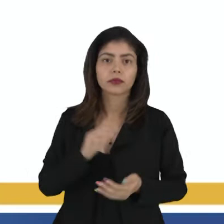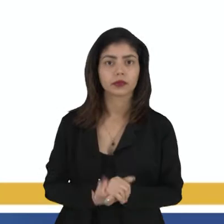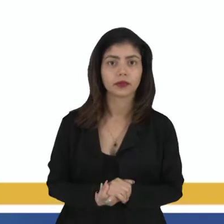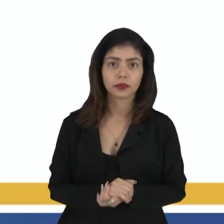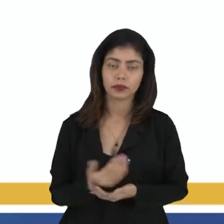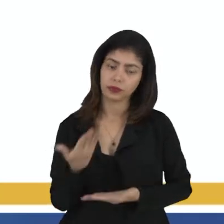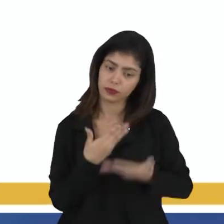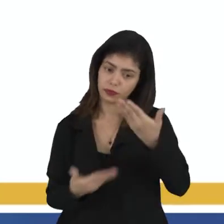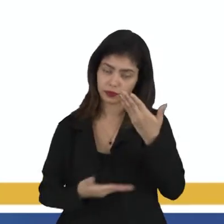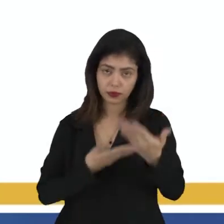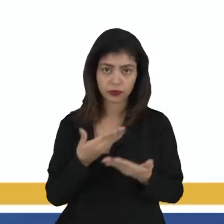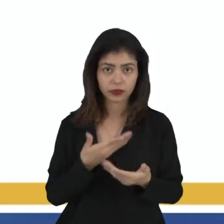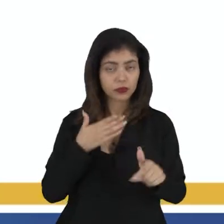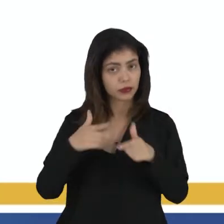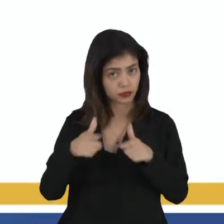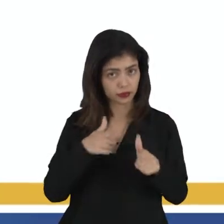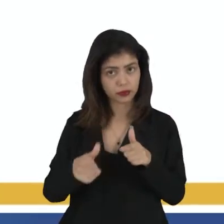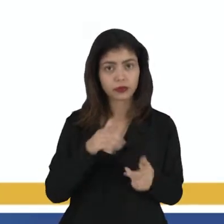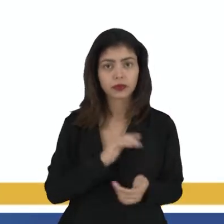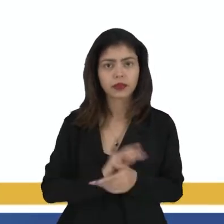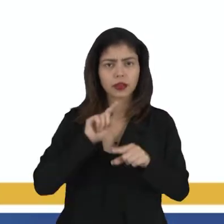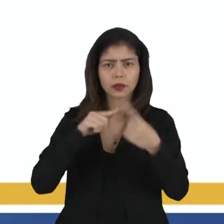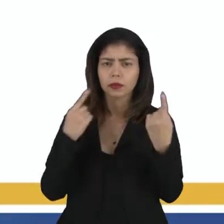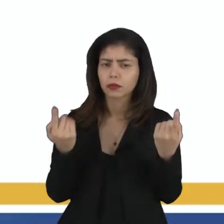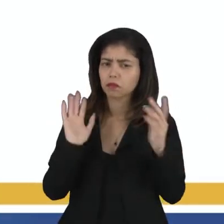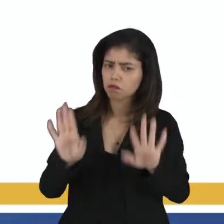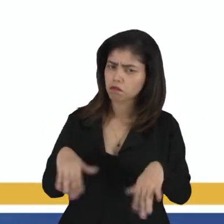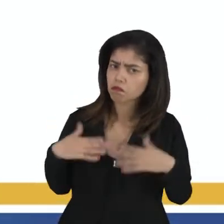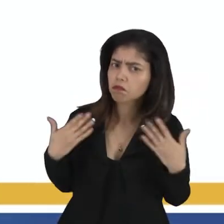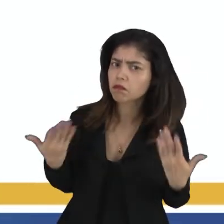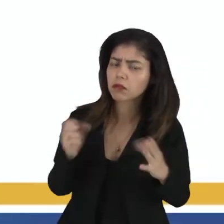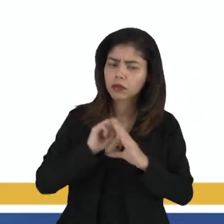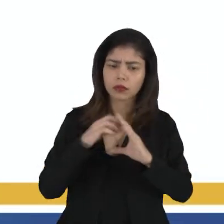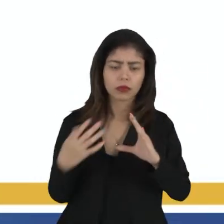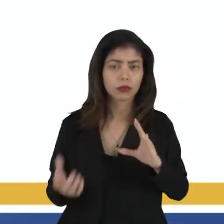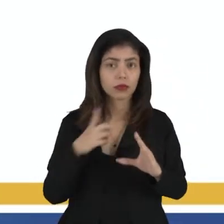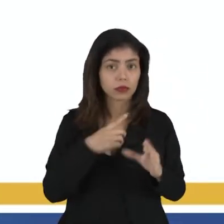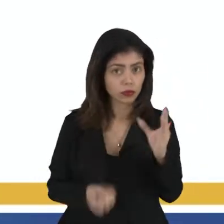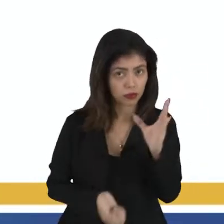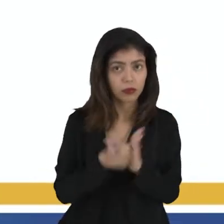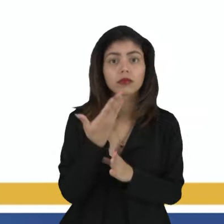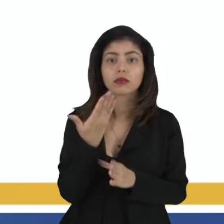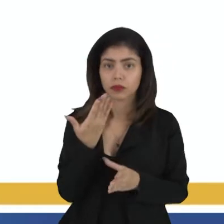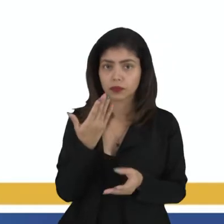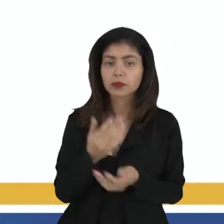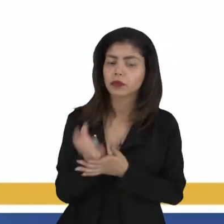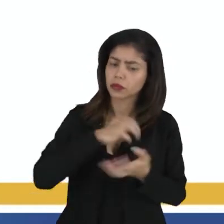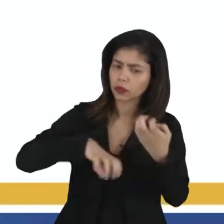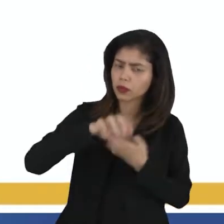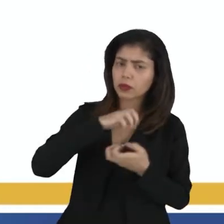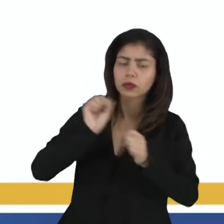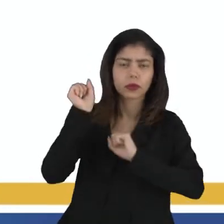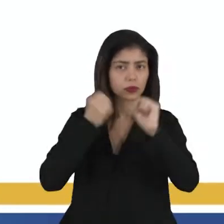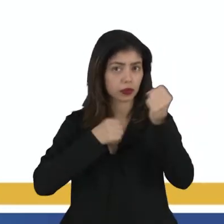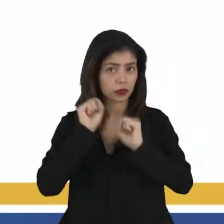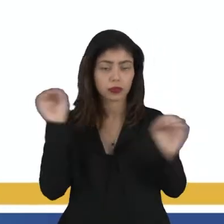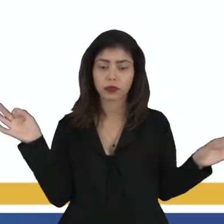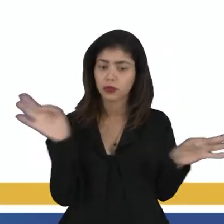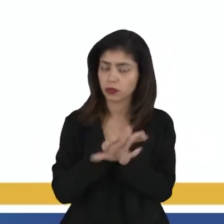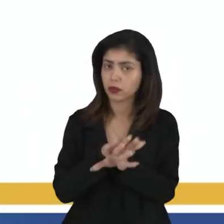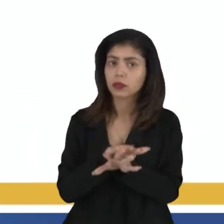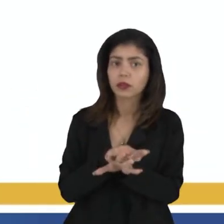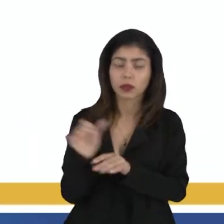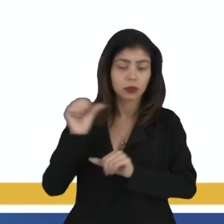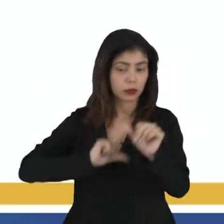nas relações de trabalho. Mas quais as características existentes na Revolução Industrial que